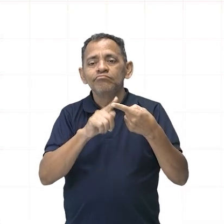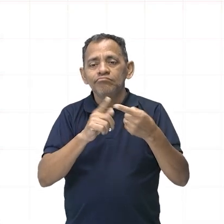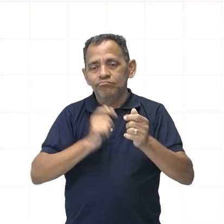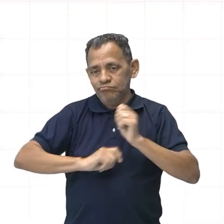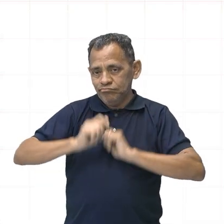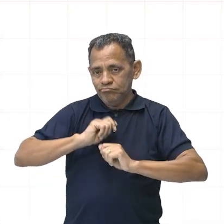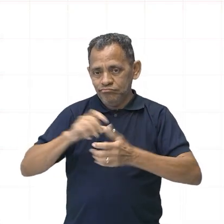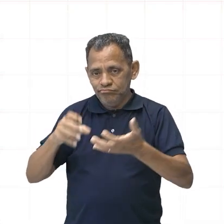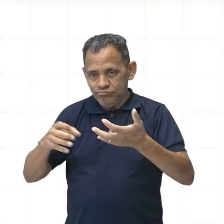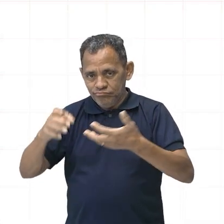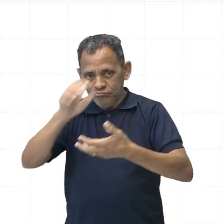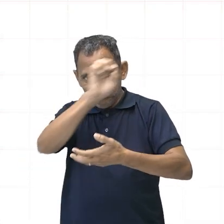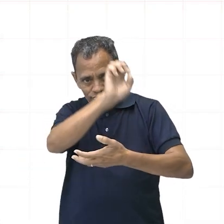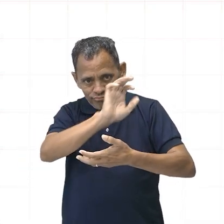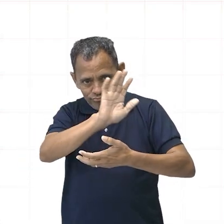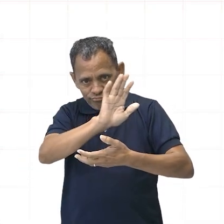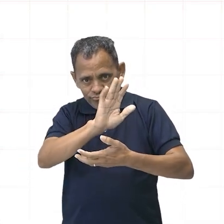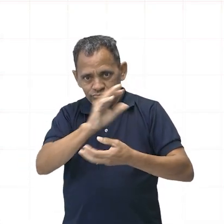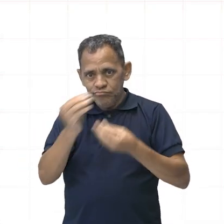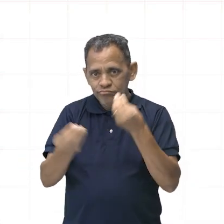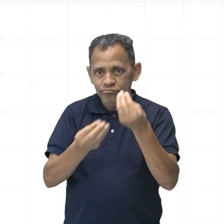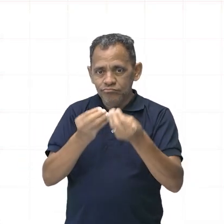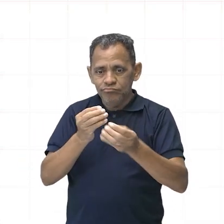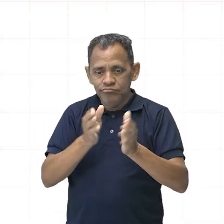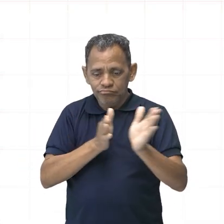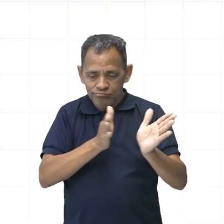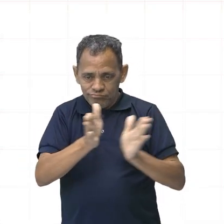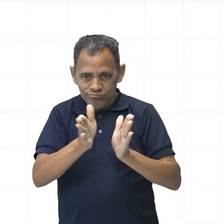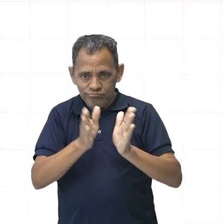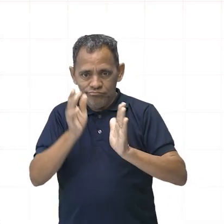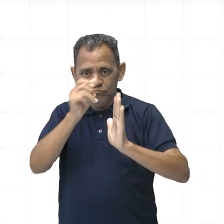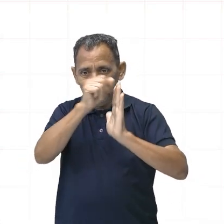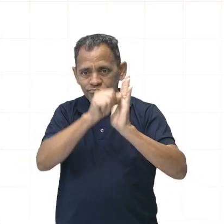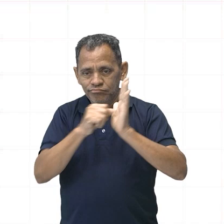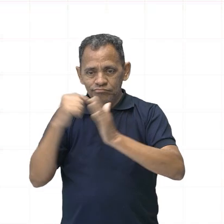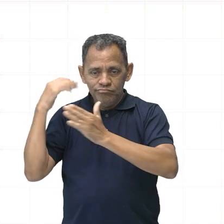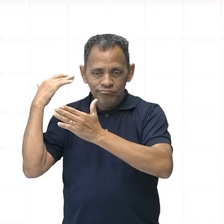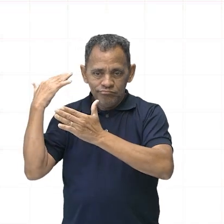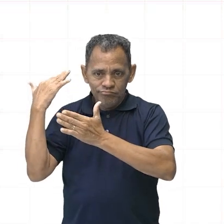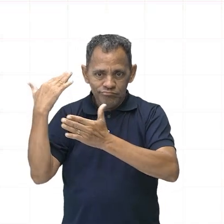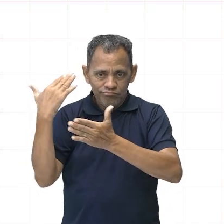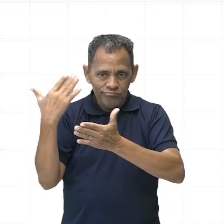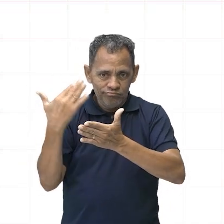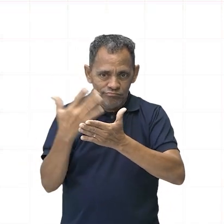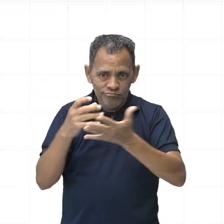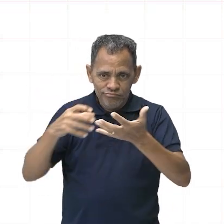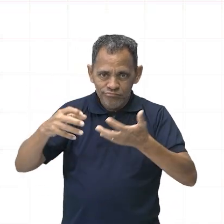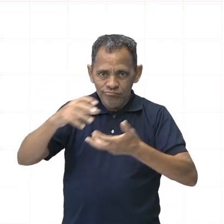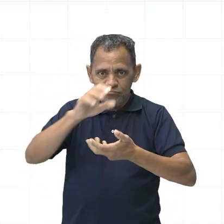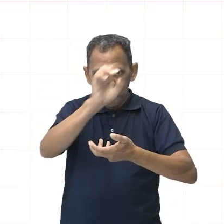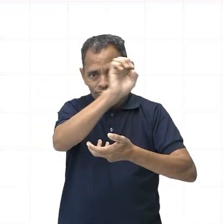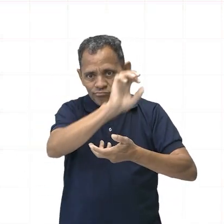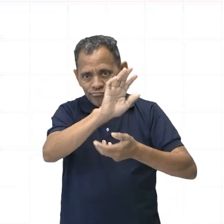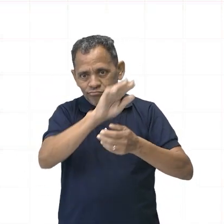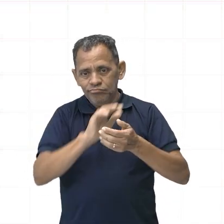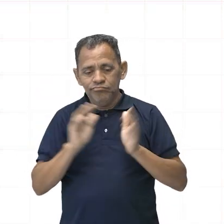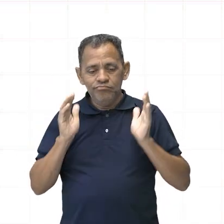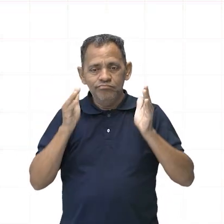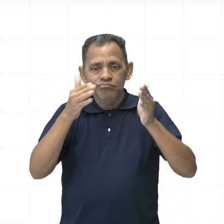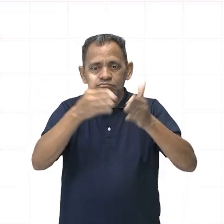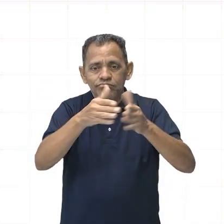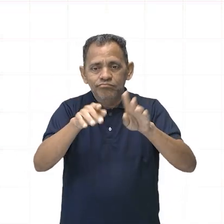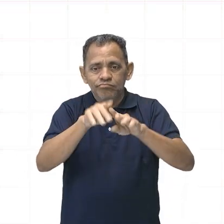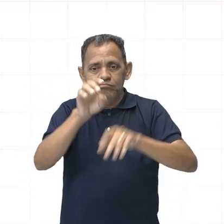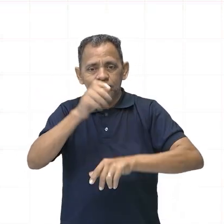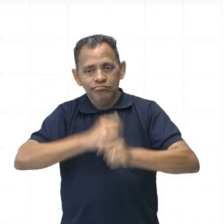econômicos do continente europeu, onde durante séculos a Europa aí foi um dos maiores centros econômicos do